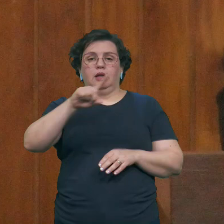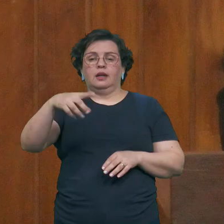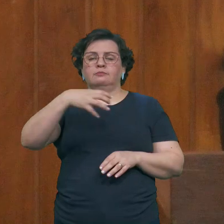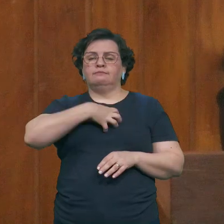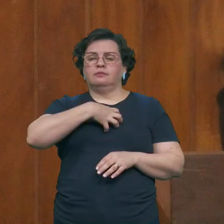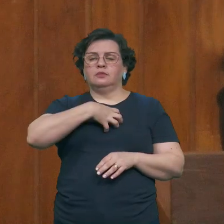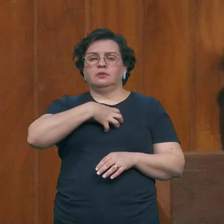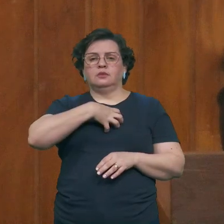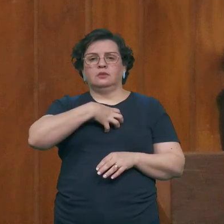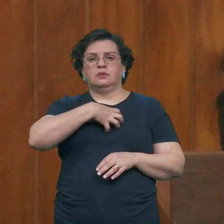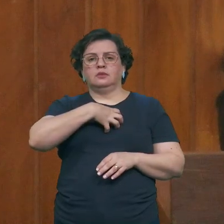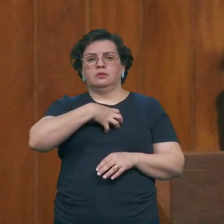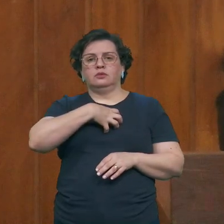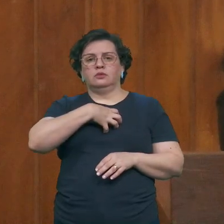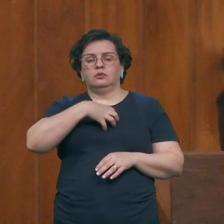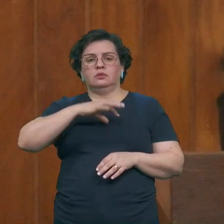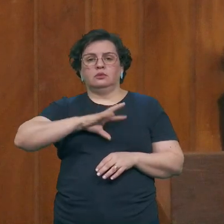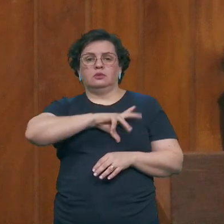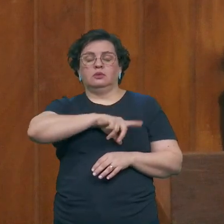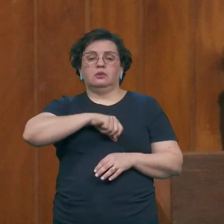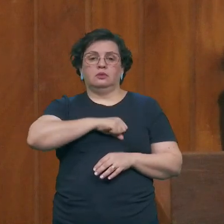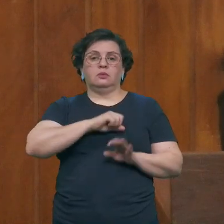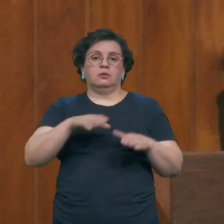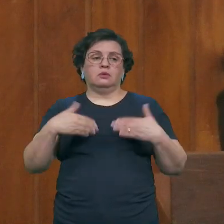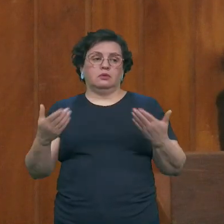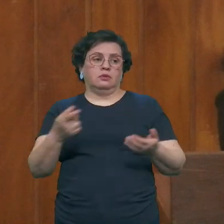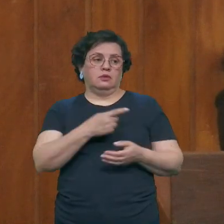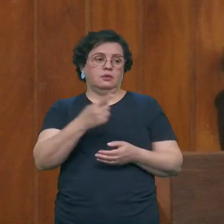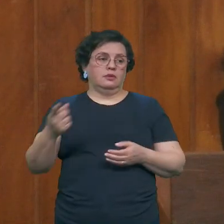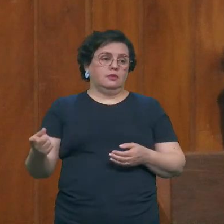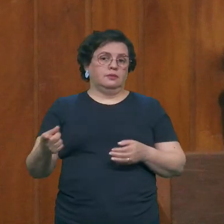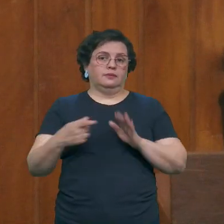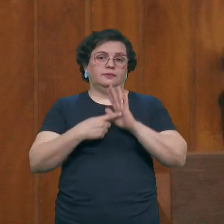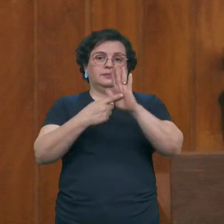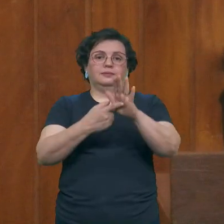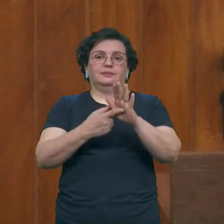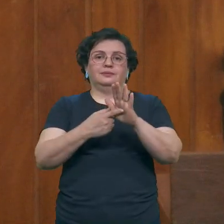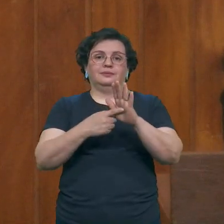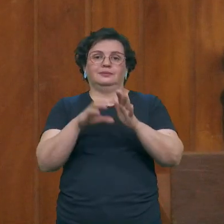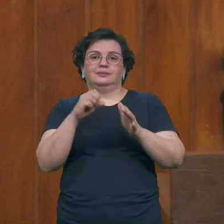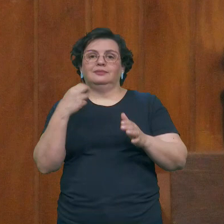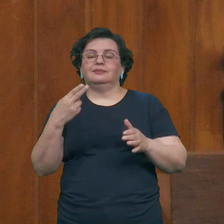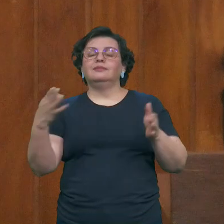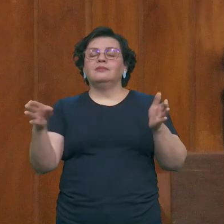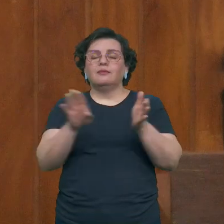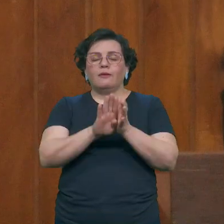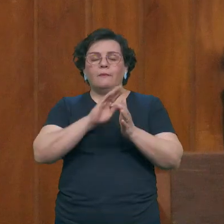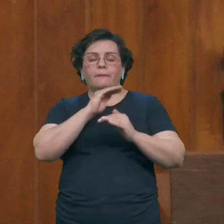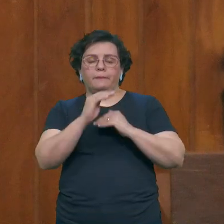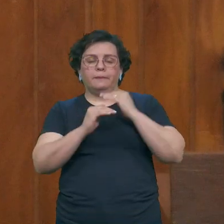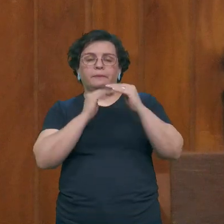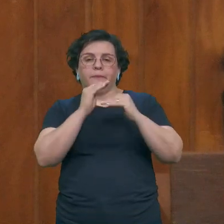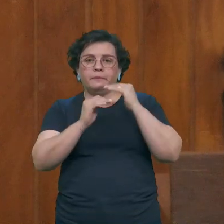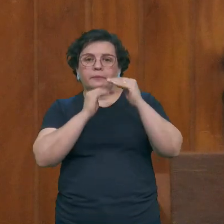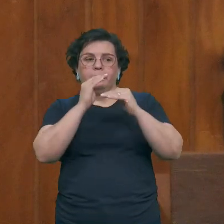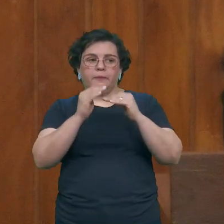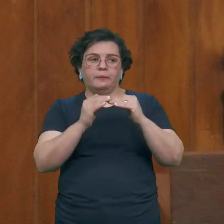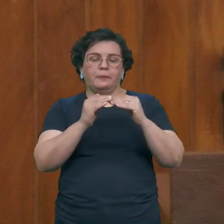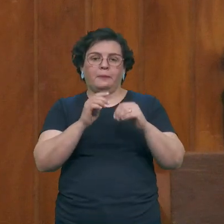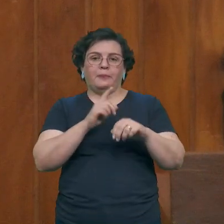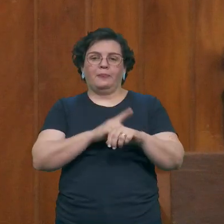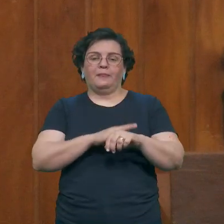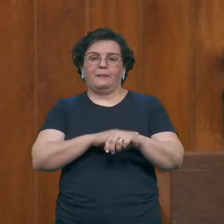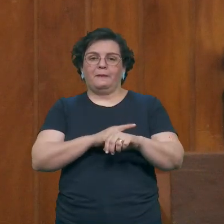espírito do amor, quando vocês se destacam, ou vêm conseguindo aos poucos. Eu acho que desde